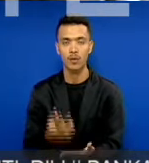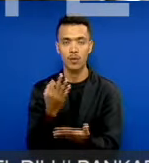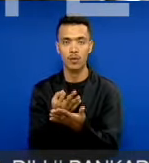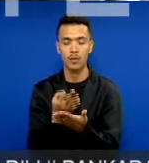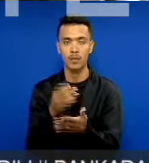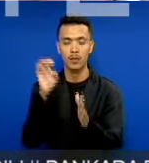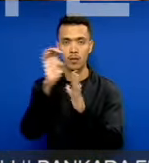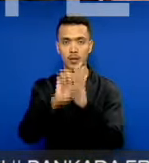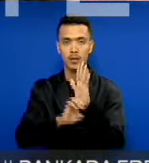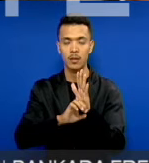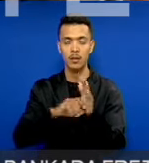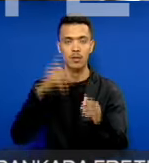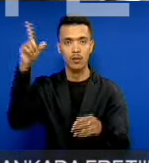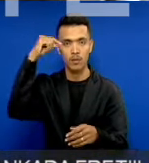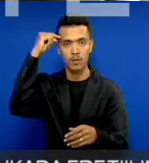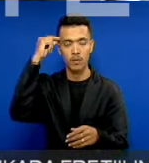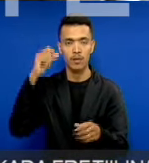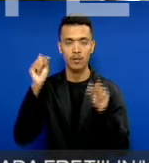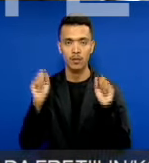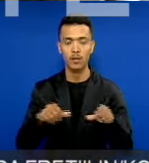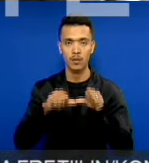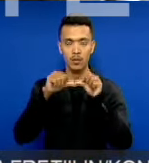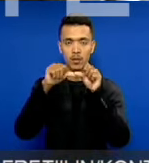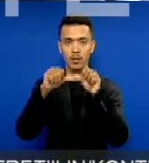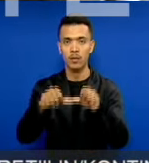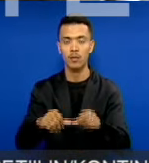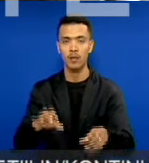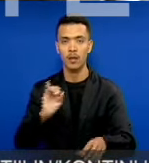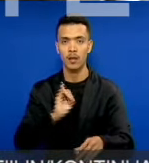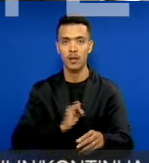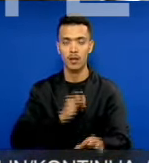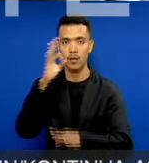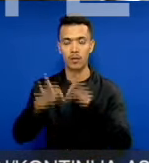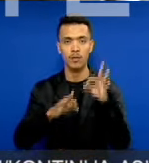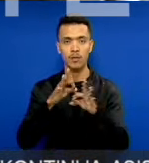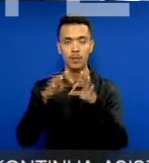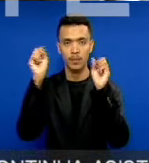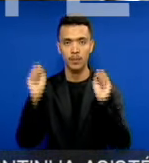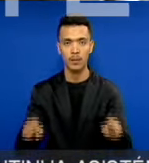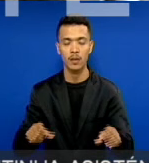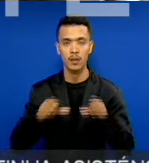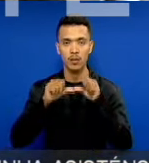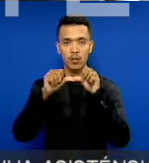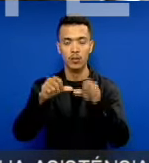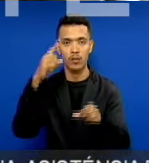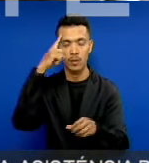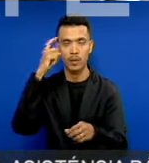orçamento do Estado Unido, programa se nebele lá, sim. Eu fui a casa que se bela lá também,